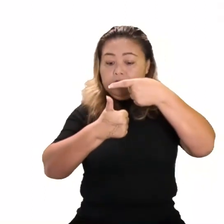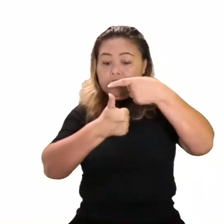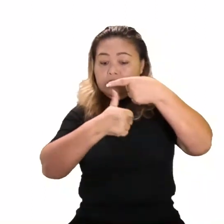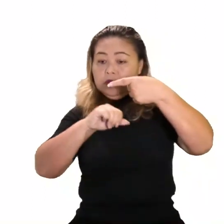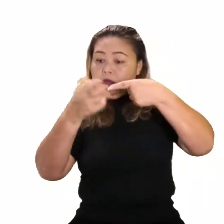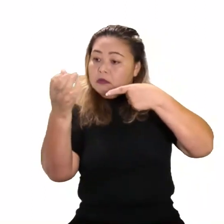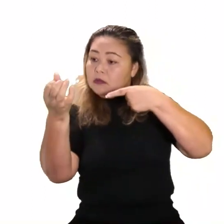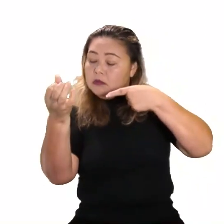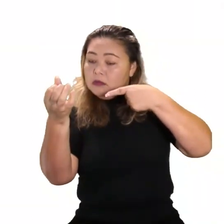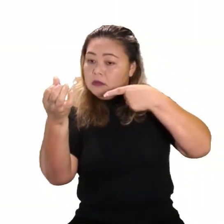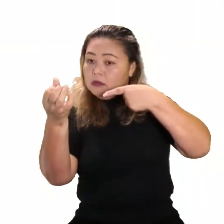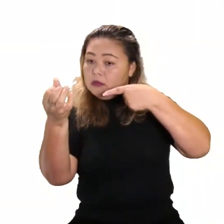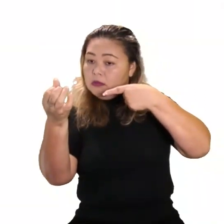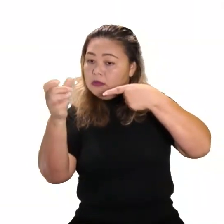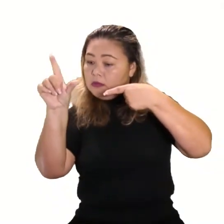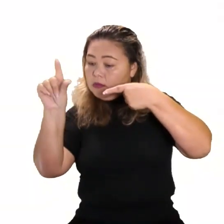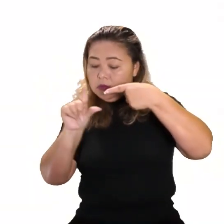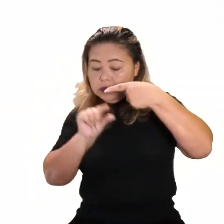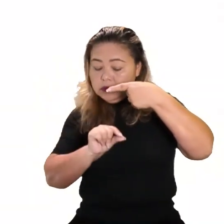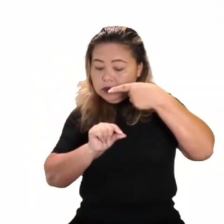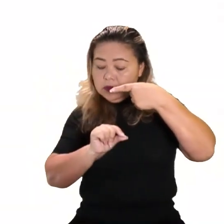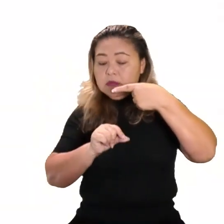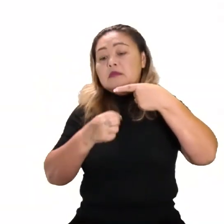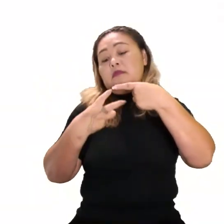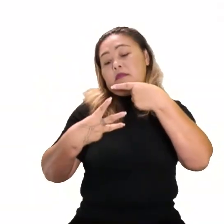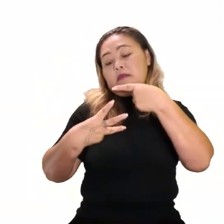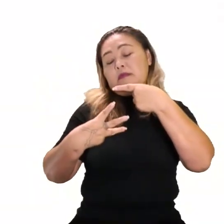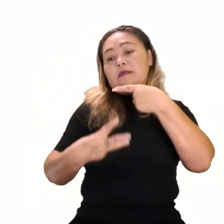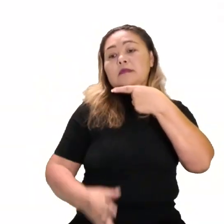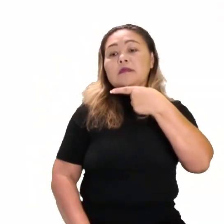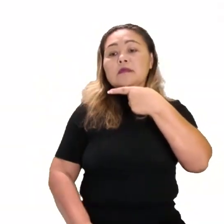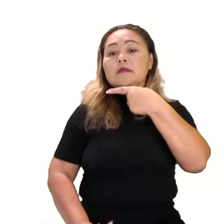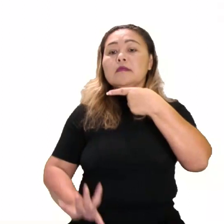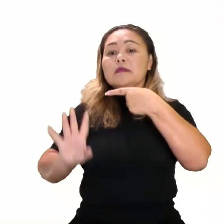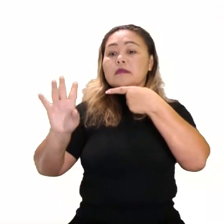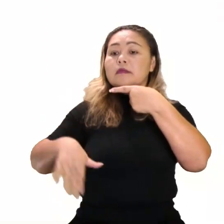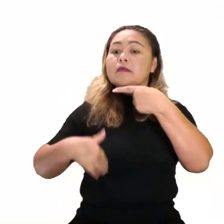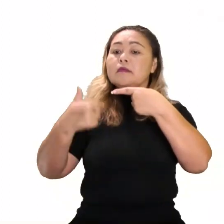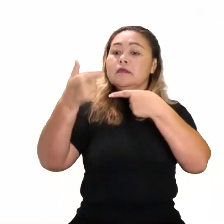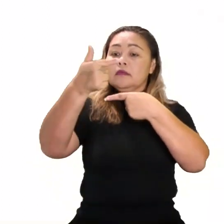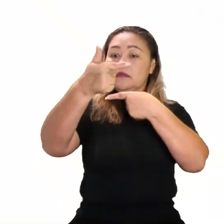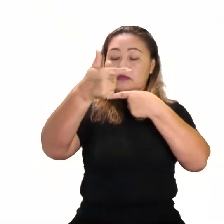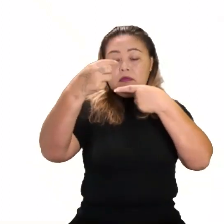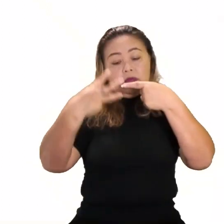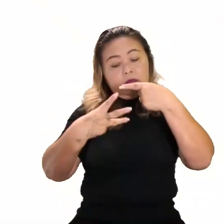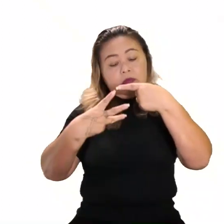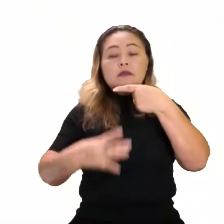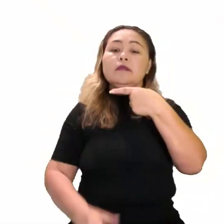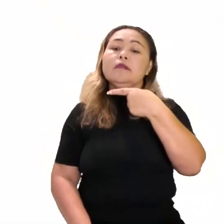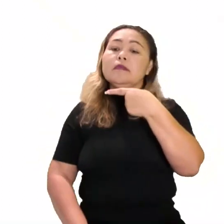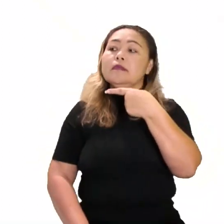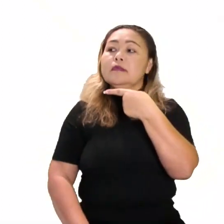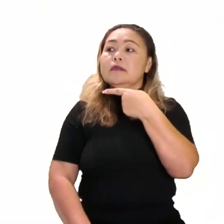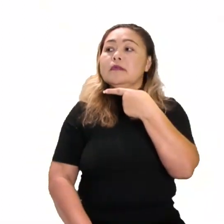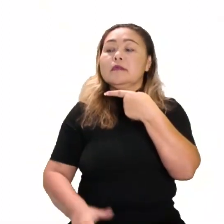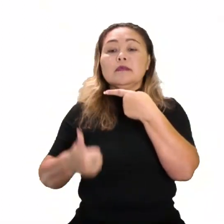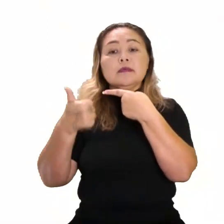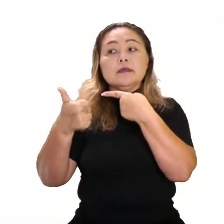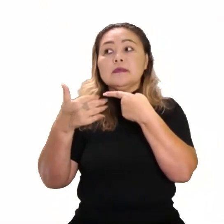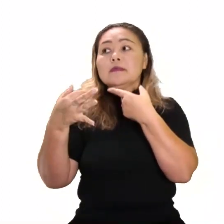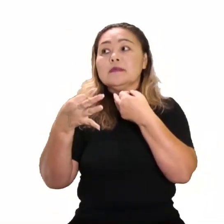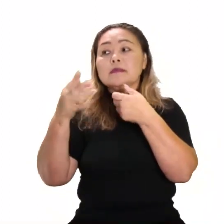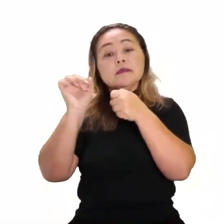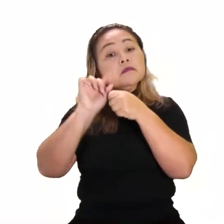6 também e 18 a gente pode simplificar e fica 3. Então a minha razão é 2 terços. Beleza?